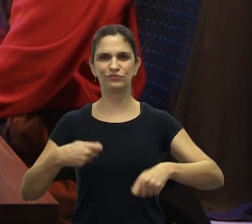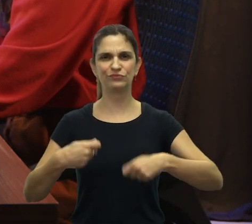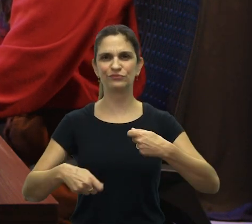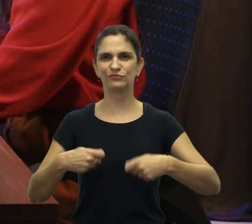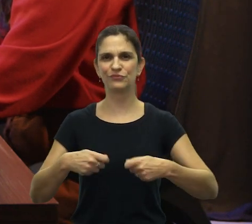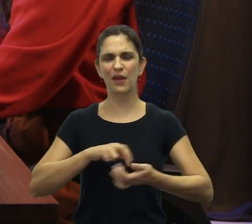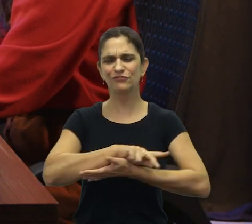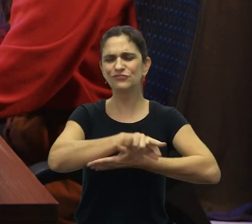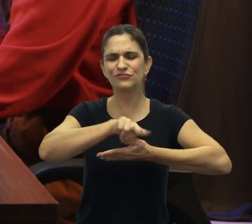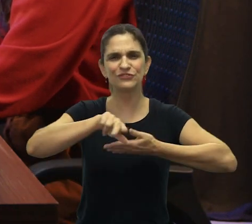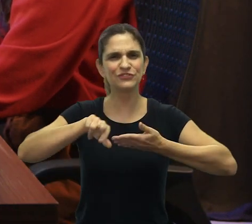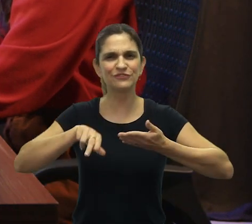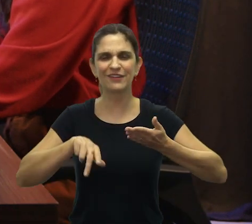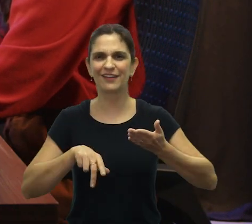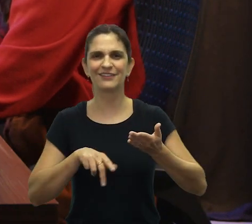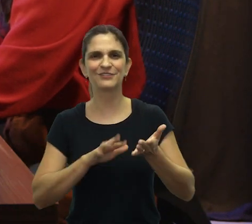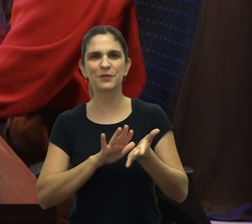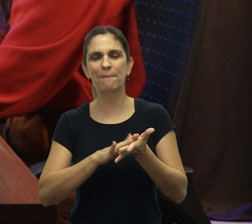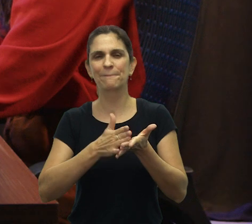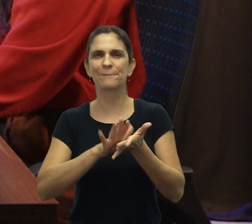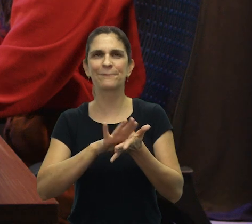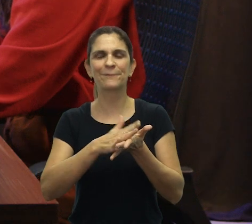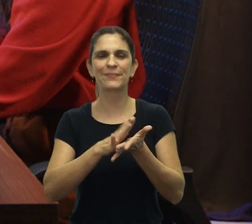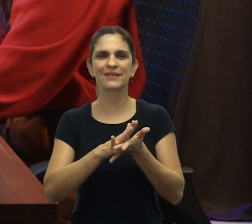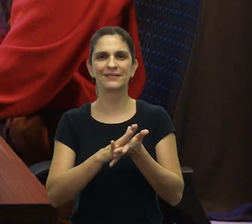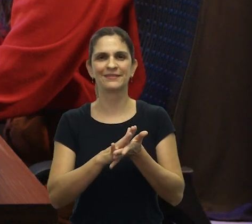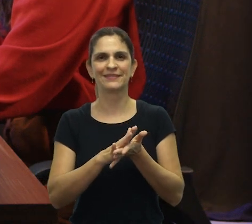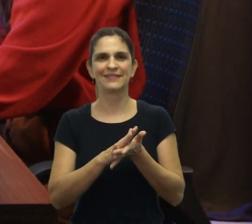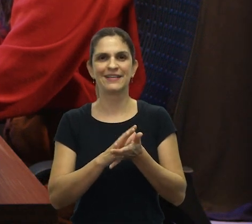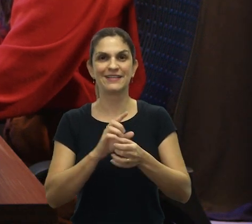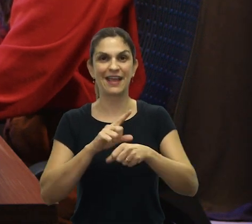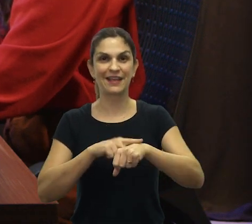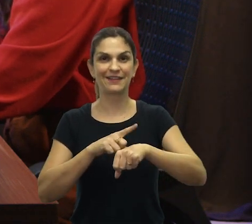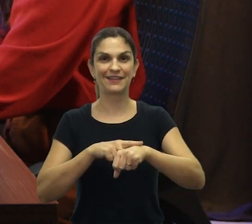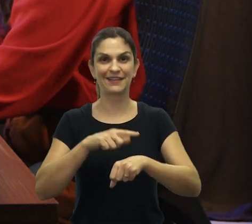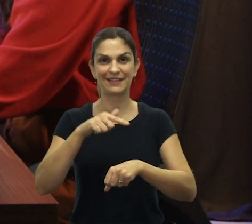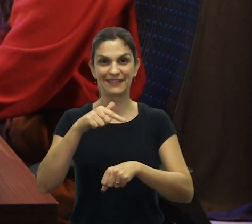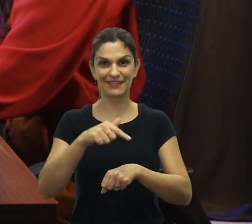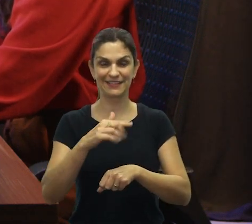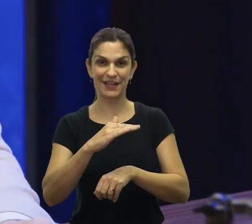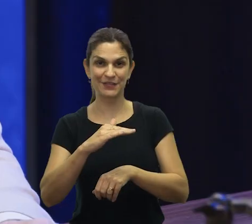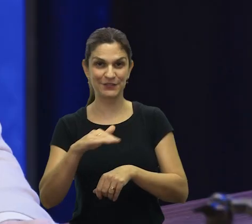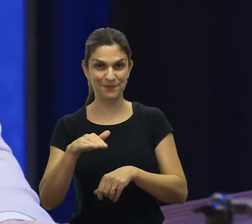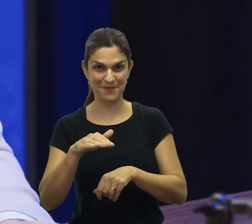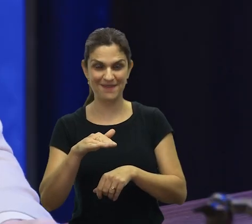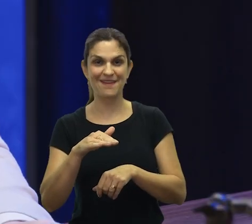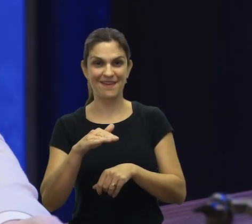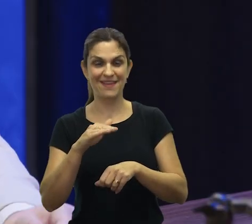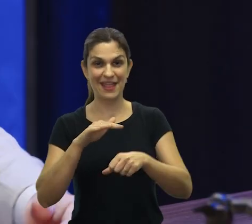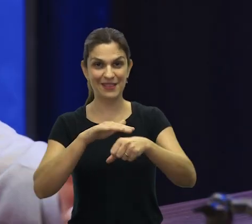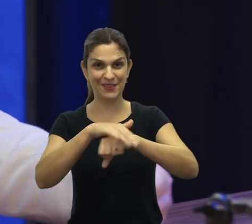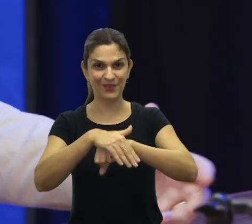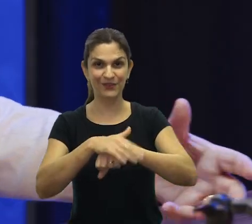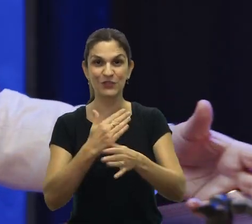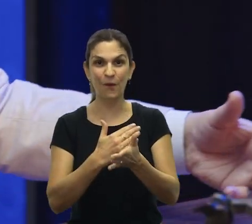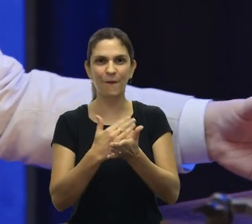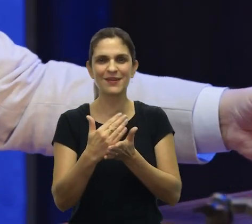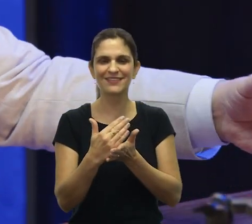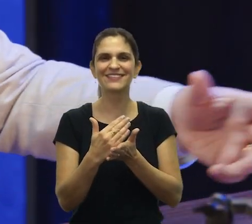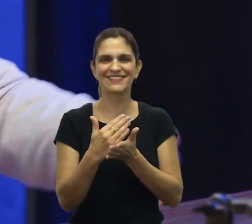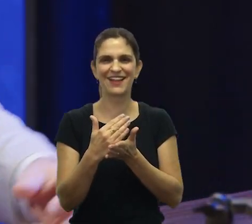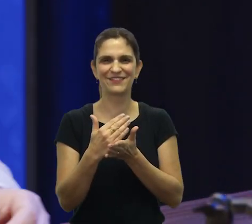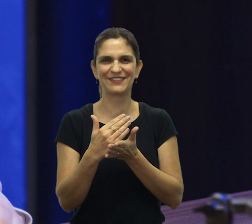tamborim, o bombo. E aí cada um ficava lá até começar o ensaio às 7h30 da noite. Mas era uma delícia aquilo ali, porque